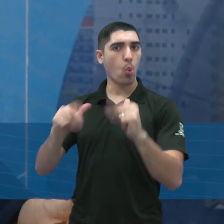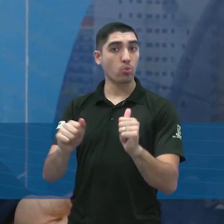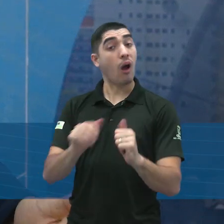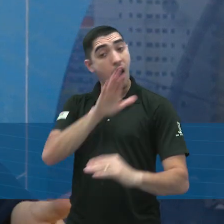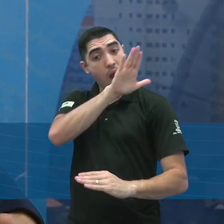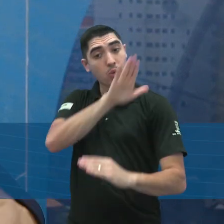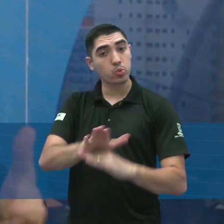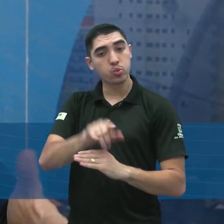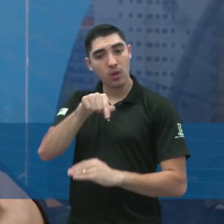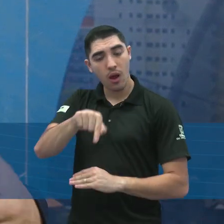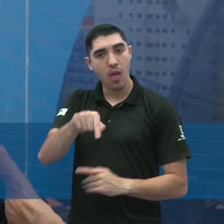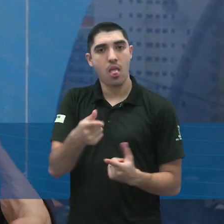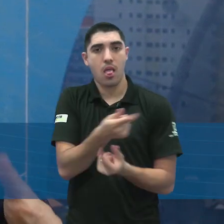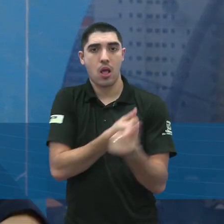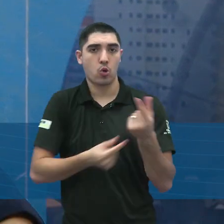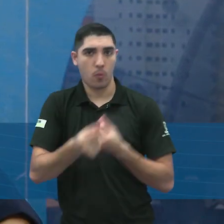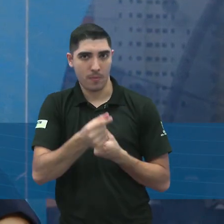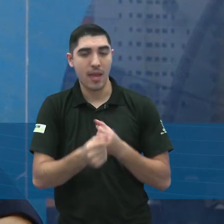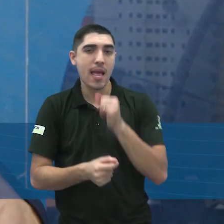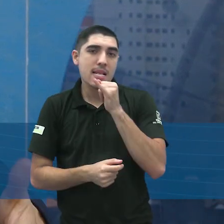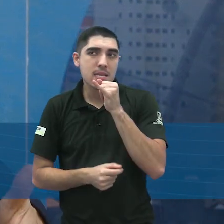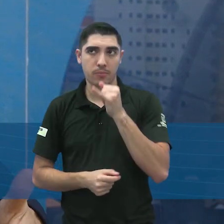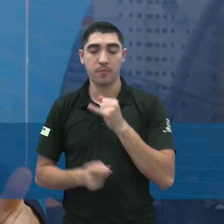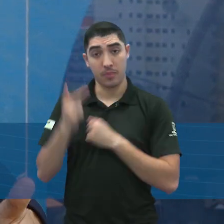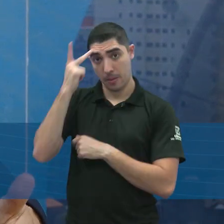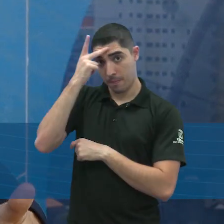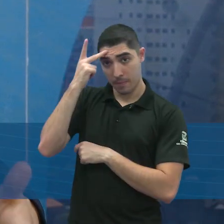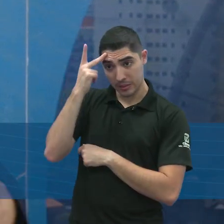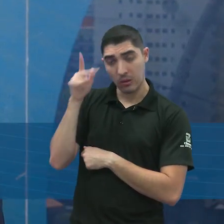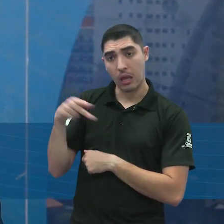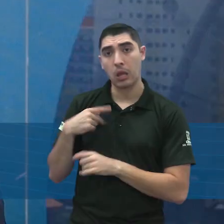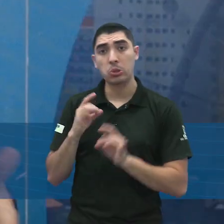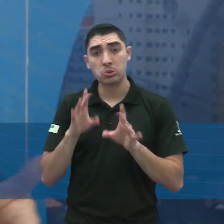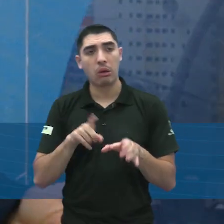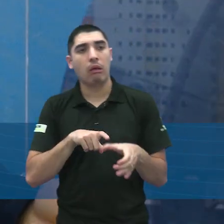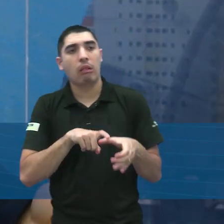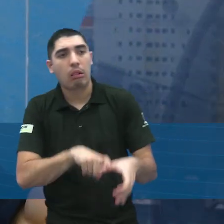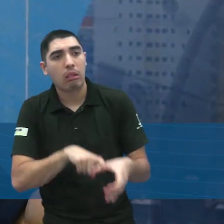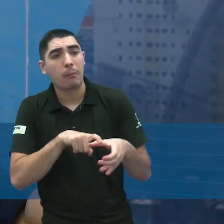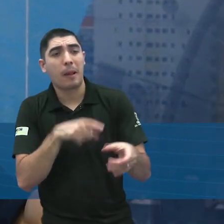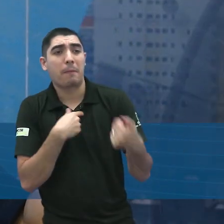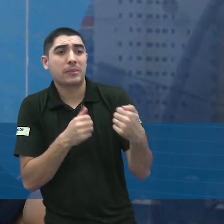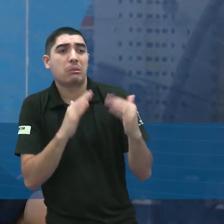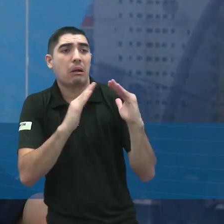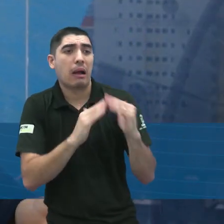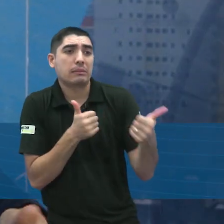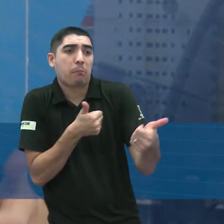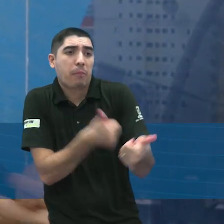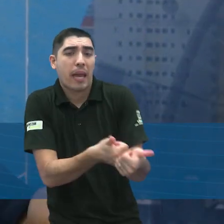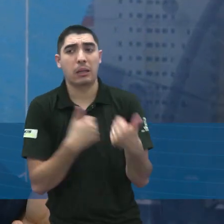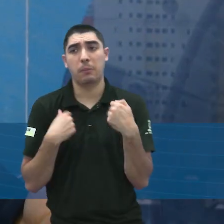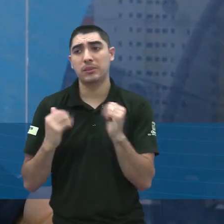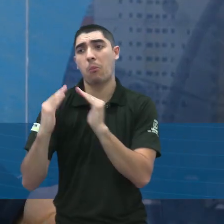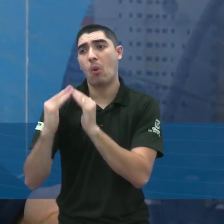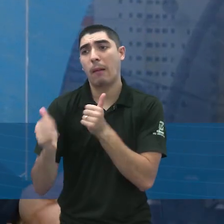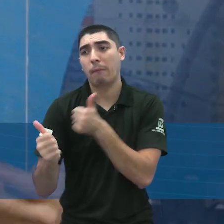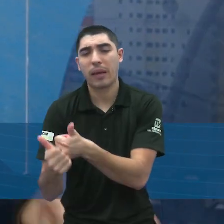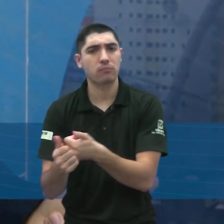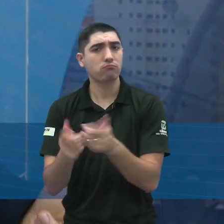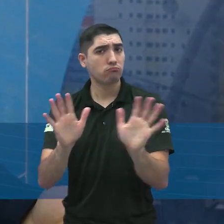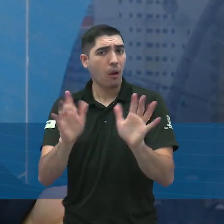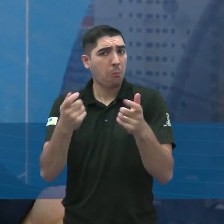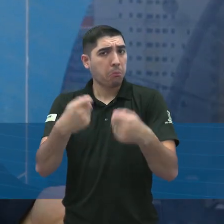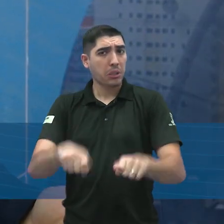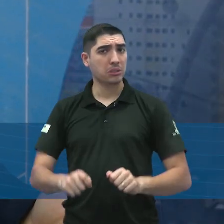ajuda a economia local, onde as pessoas hoje não dependem tanto, né, desse fator geográfico, de ele estar